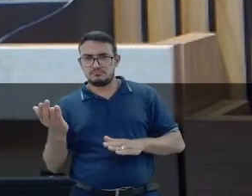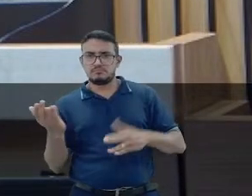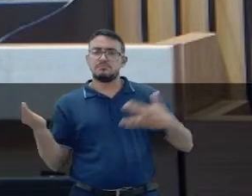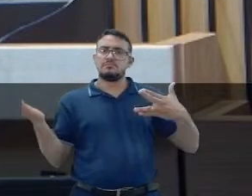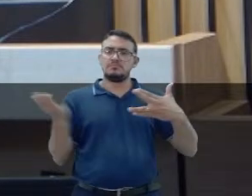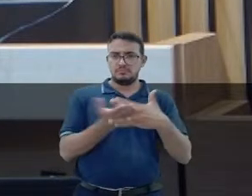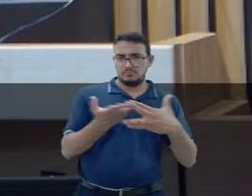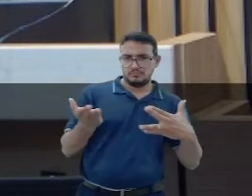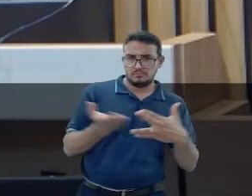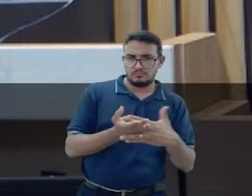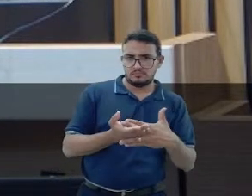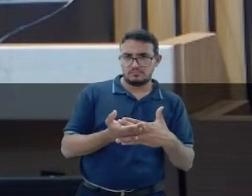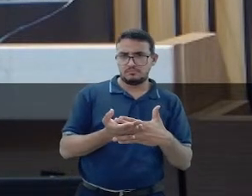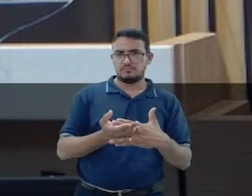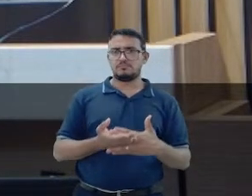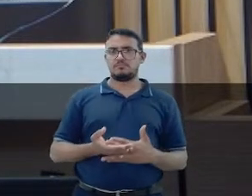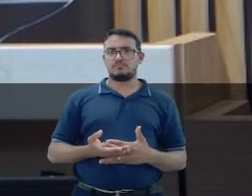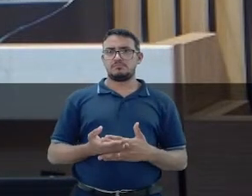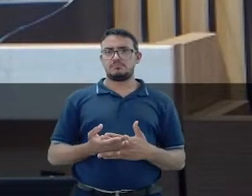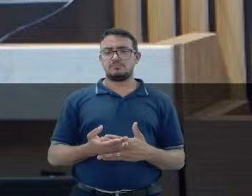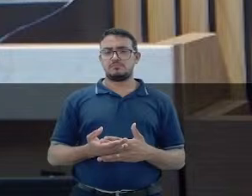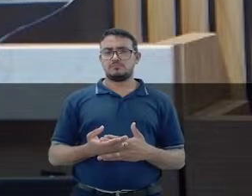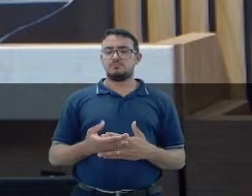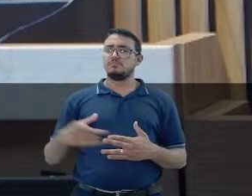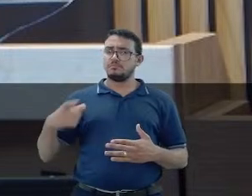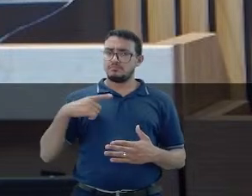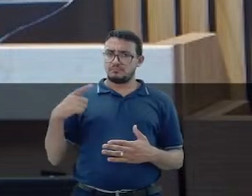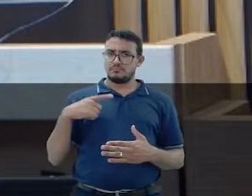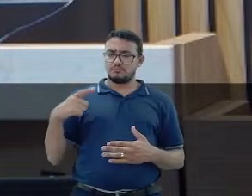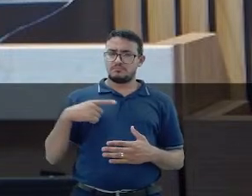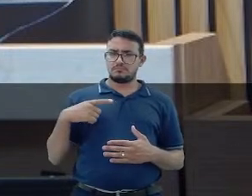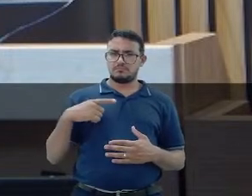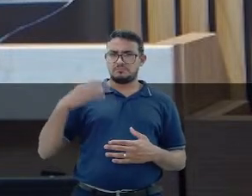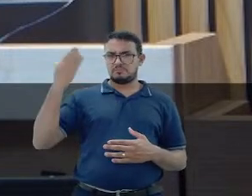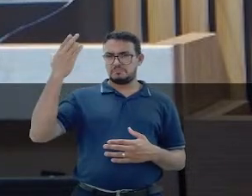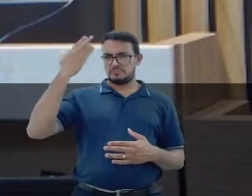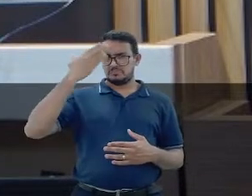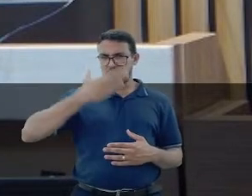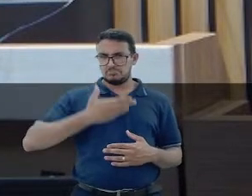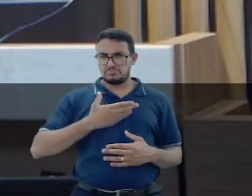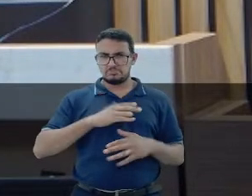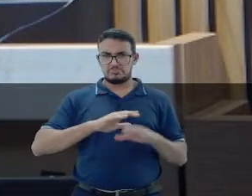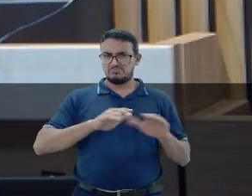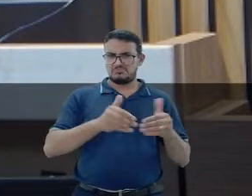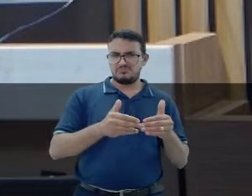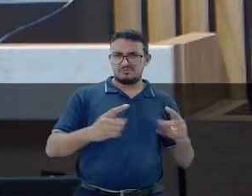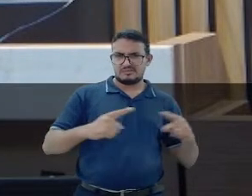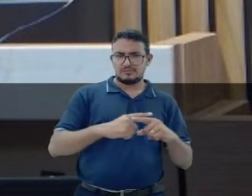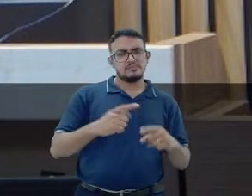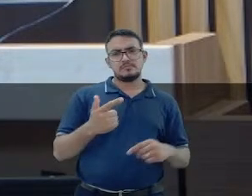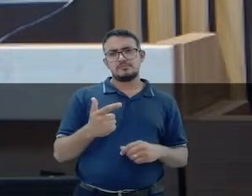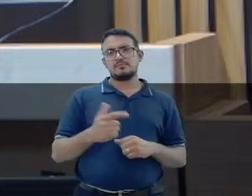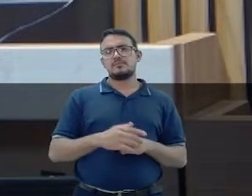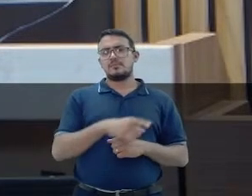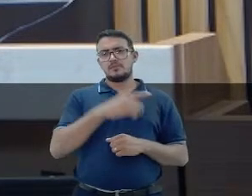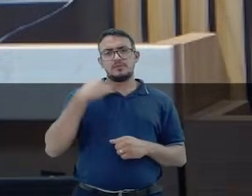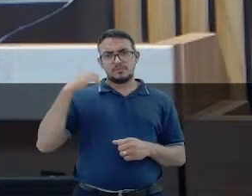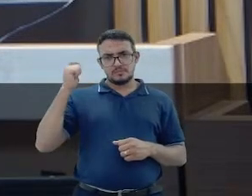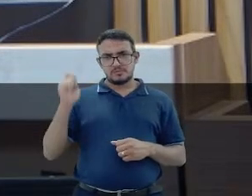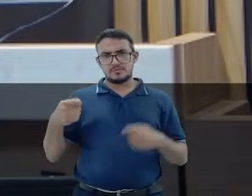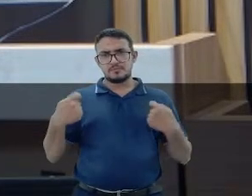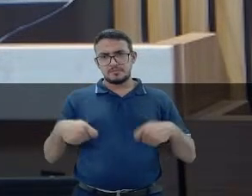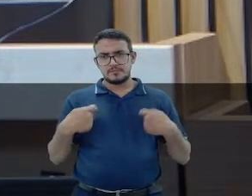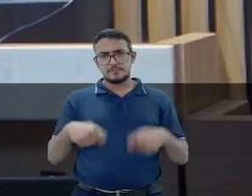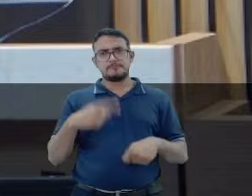qualquer violação ao princípio da indivisibilidade da prova, pois o juízo deve reconhecer a validade das assertivas